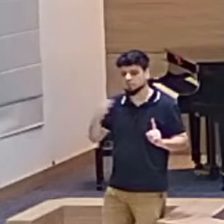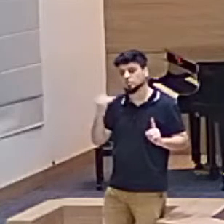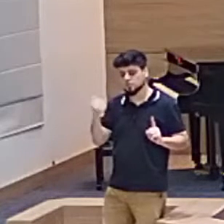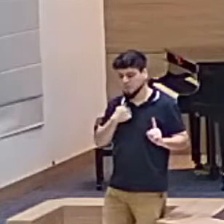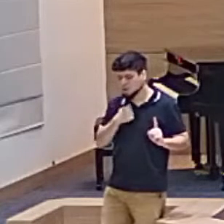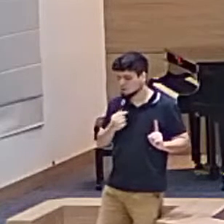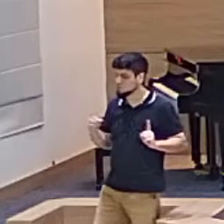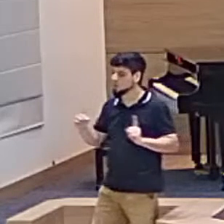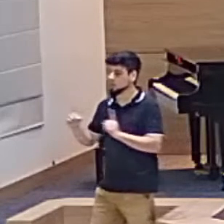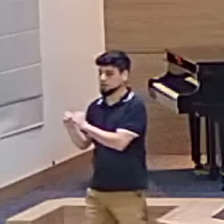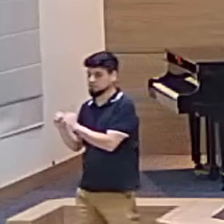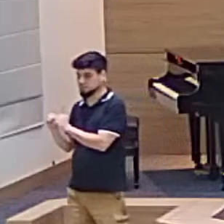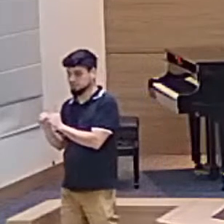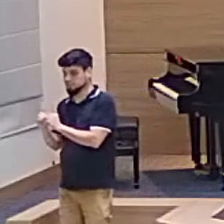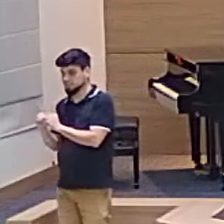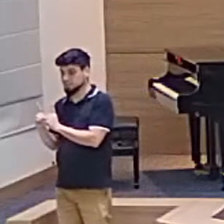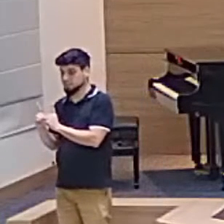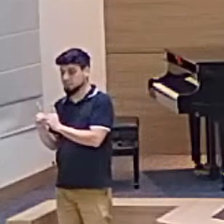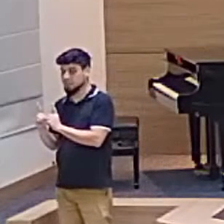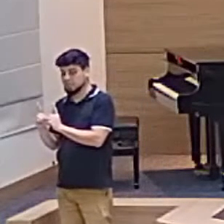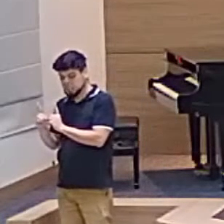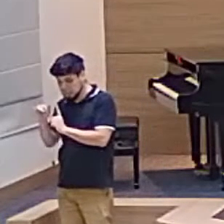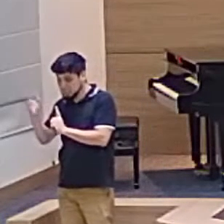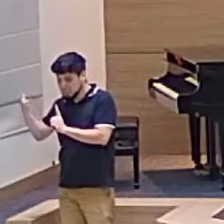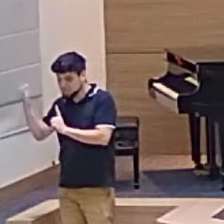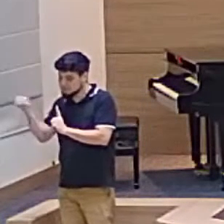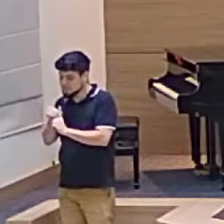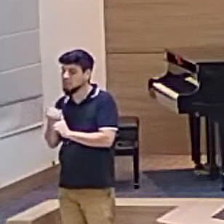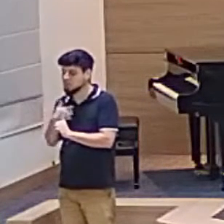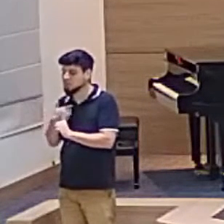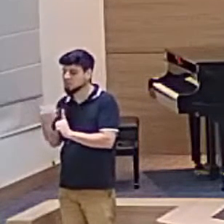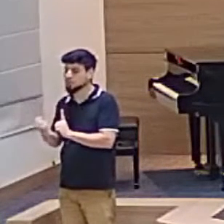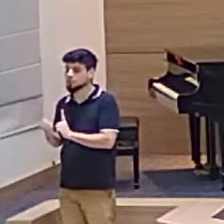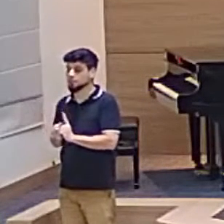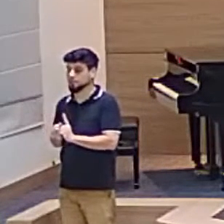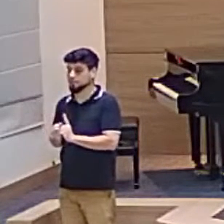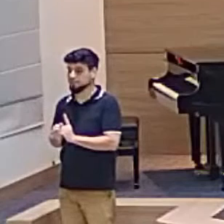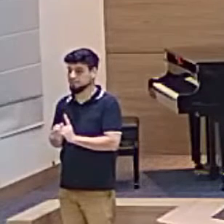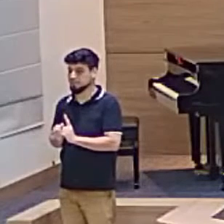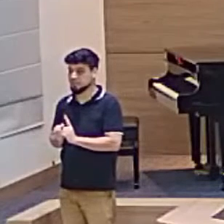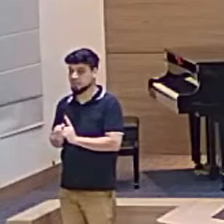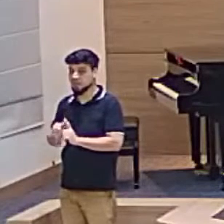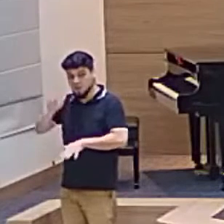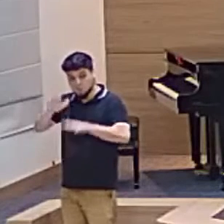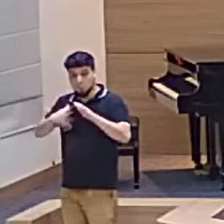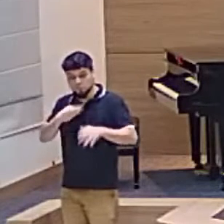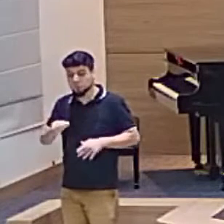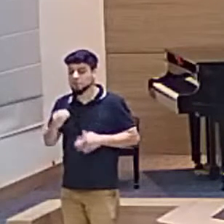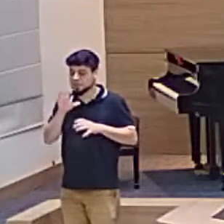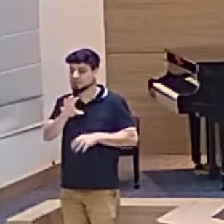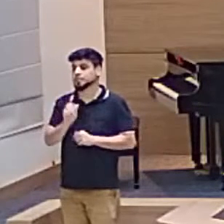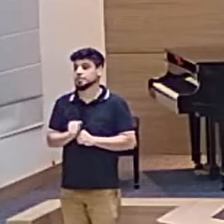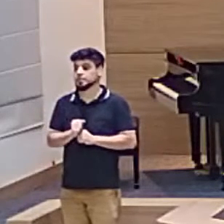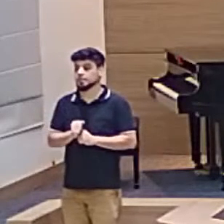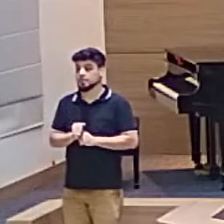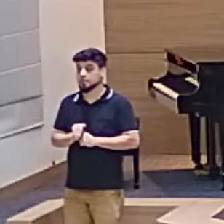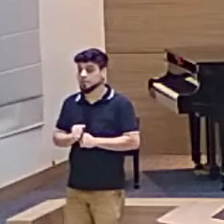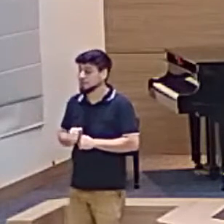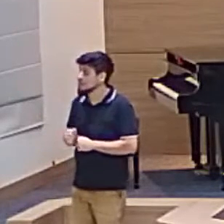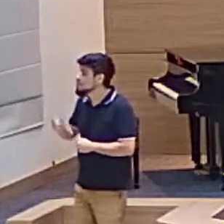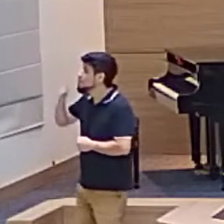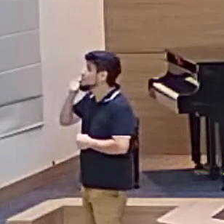que eu com os filhos fazem com os pais alguns filhos estão gritando gritando dizendo pai me